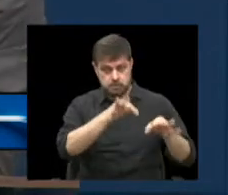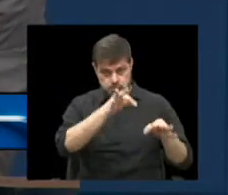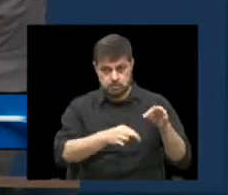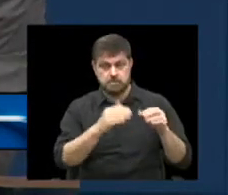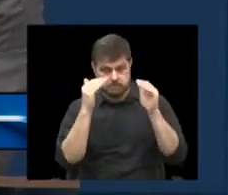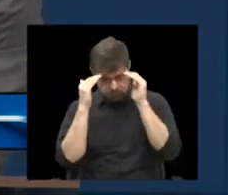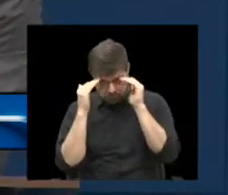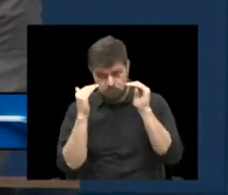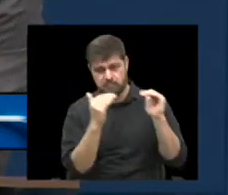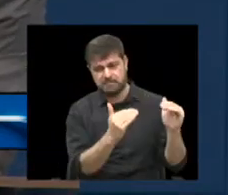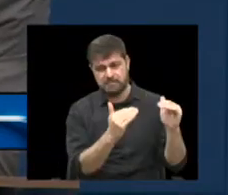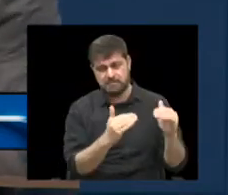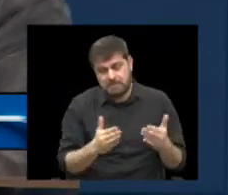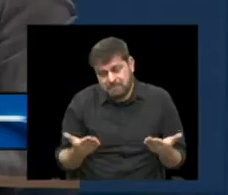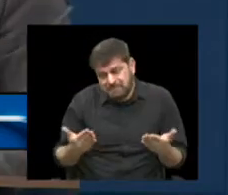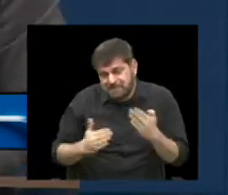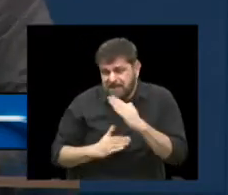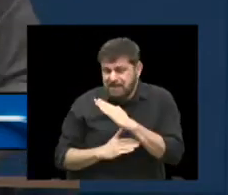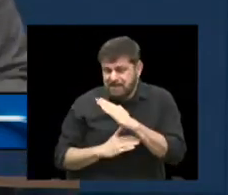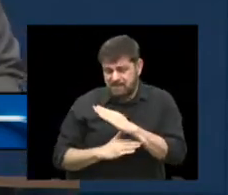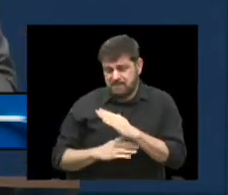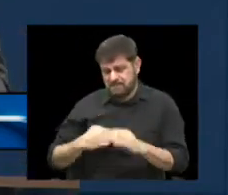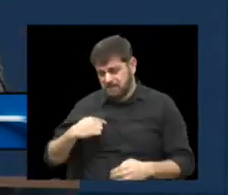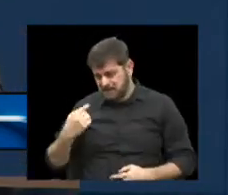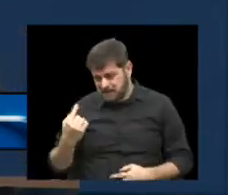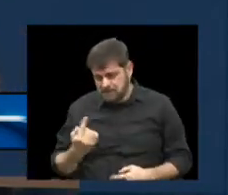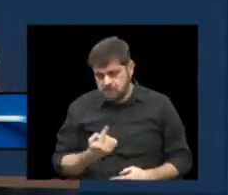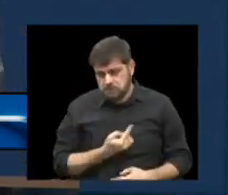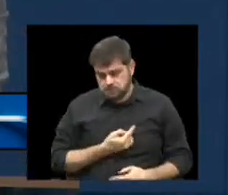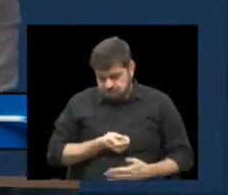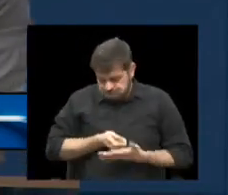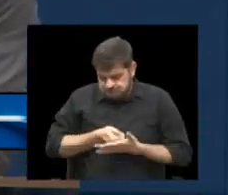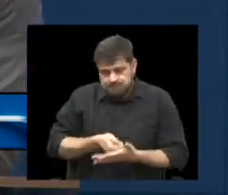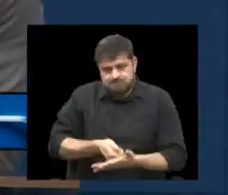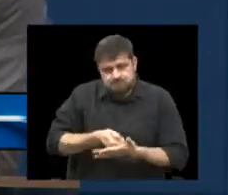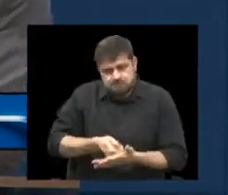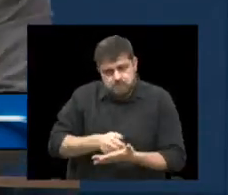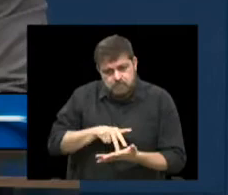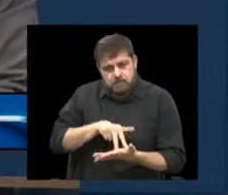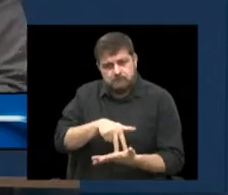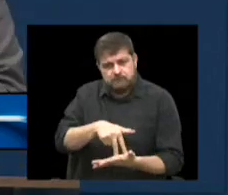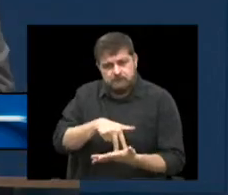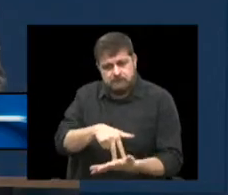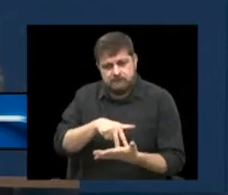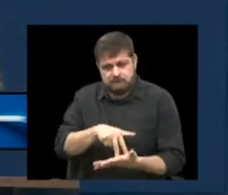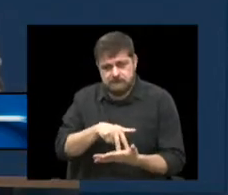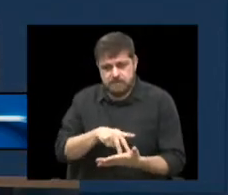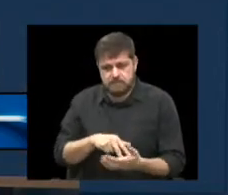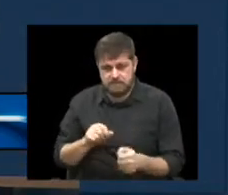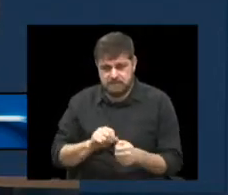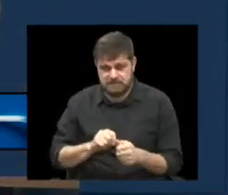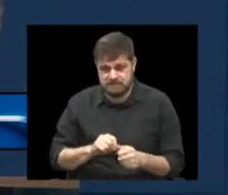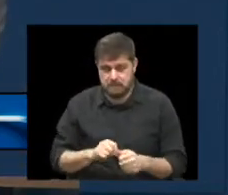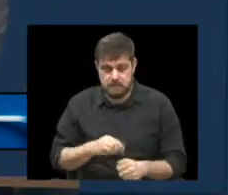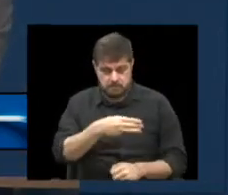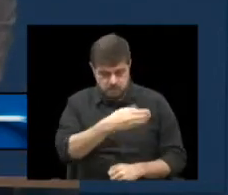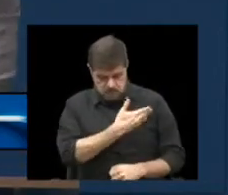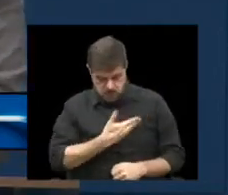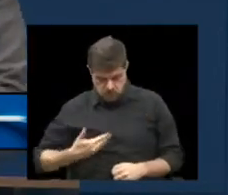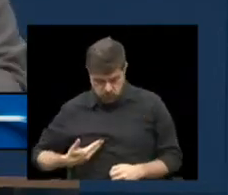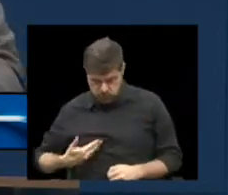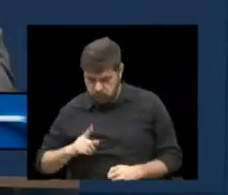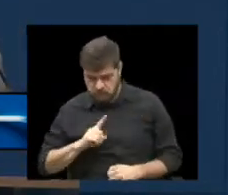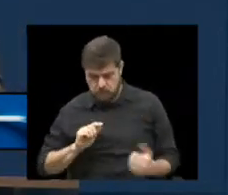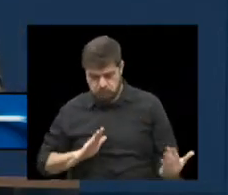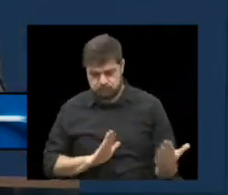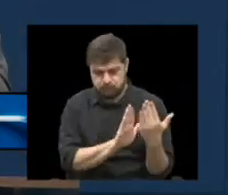decisão, mas essa Câmara precisa ser firme numa solução que não afronte o Ministério Público